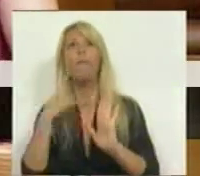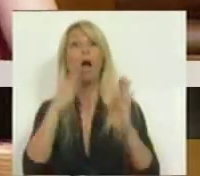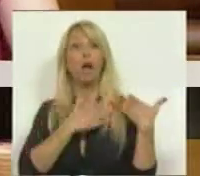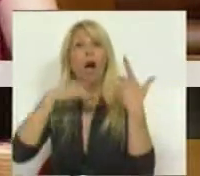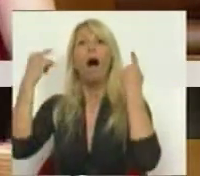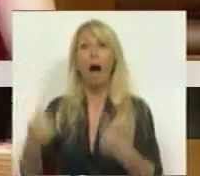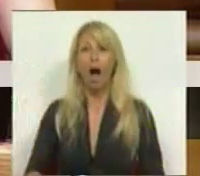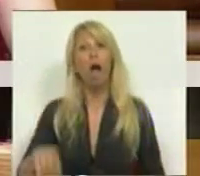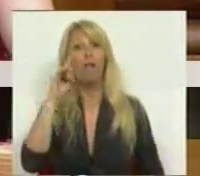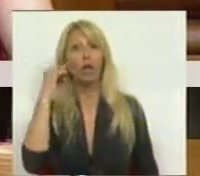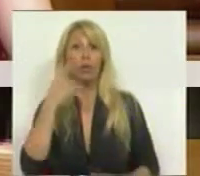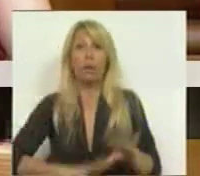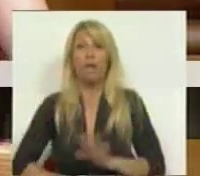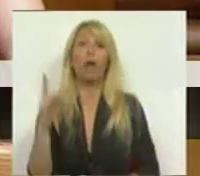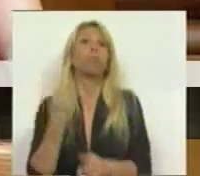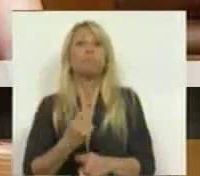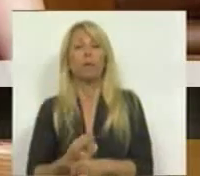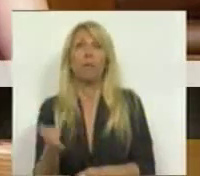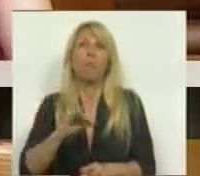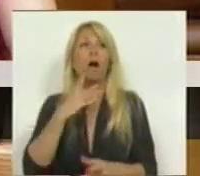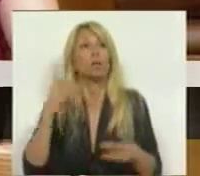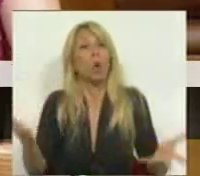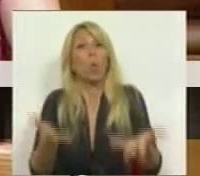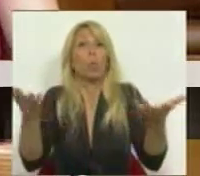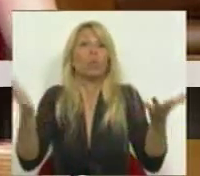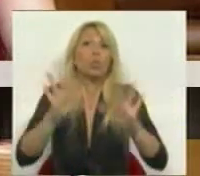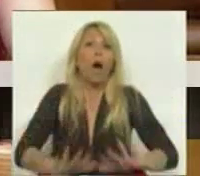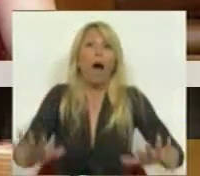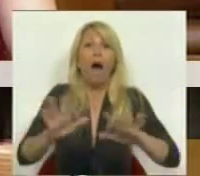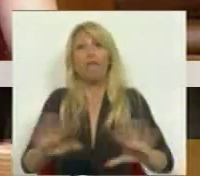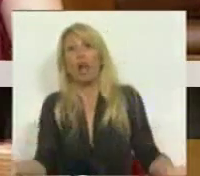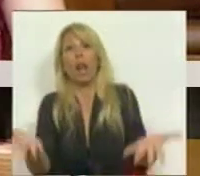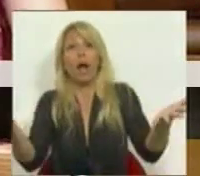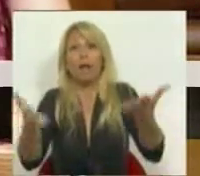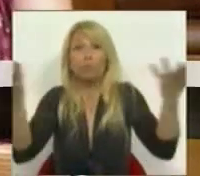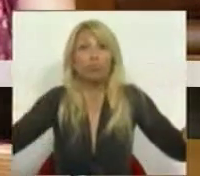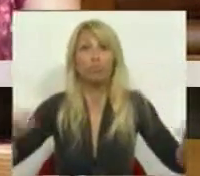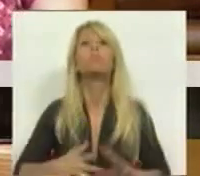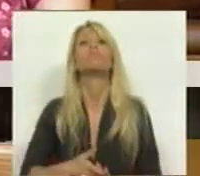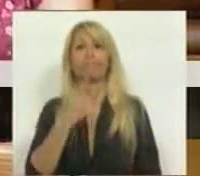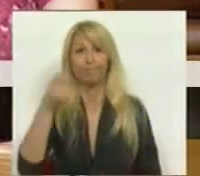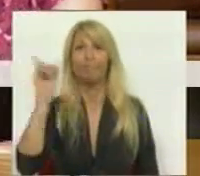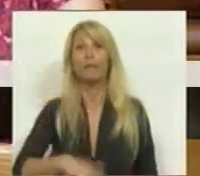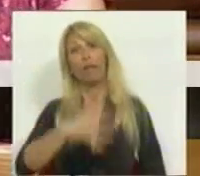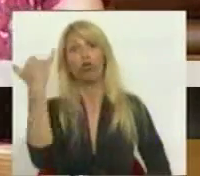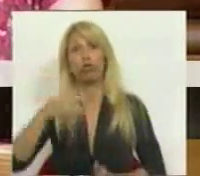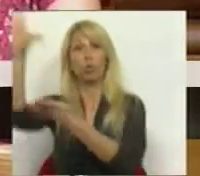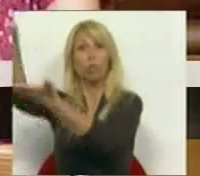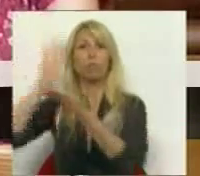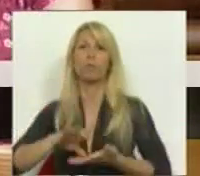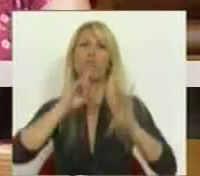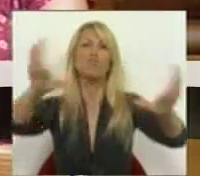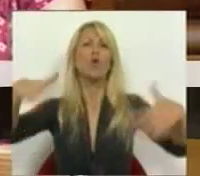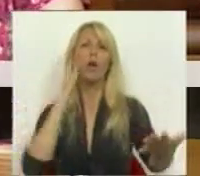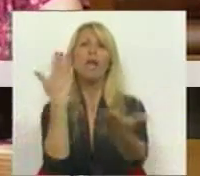mesmo. Seja mais suave ou menos suave, mais light ou menos light, vem aí o segundo resgate. Podem dar-lhe o nome que